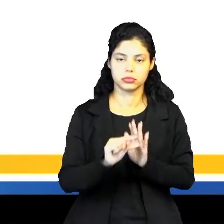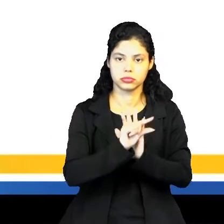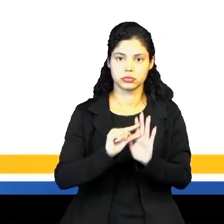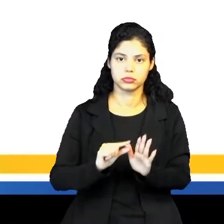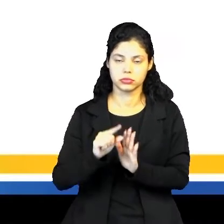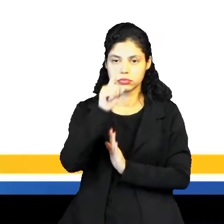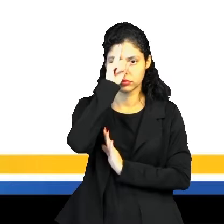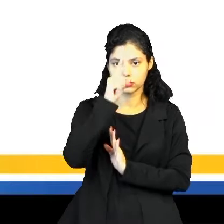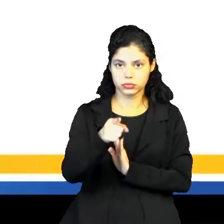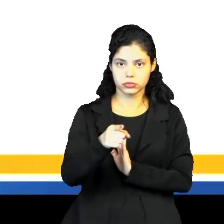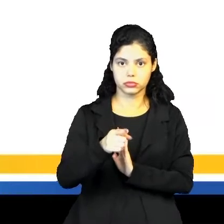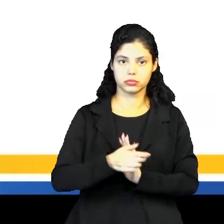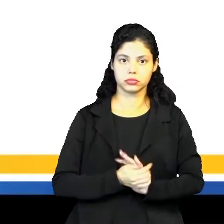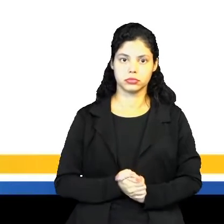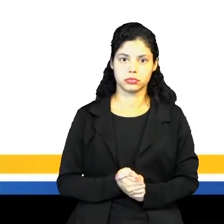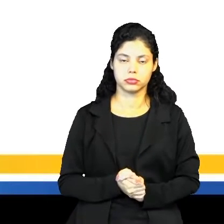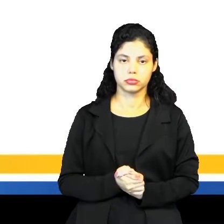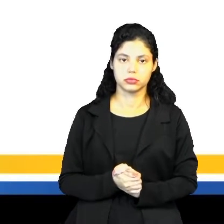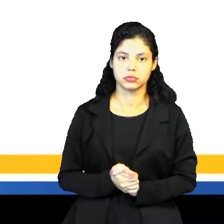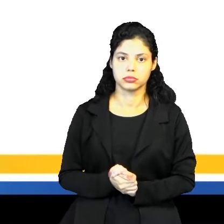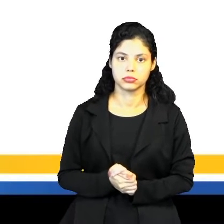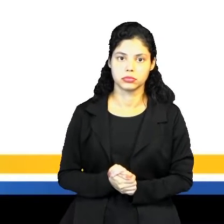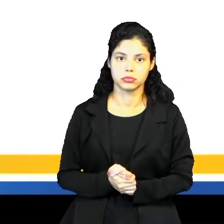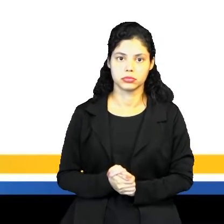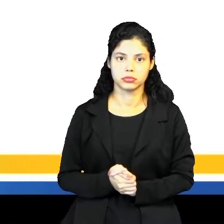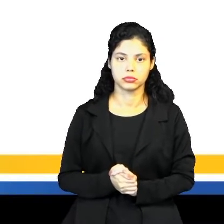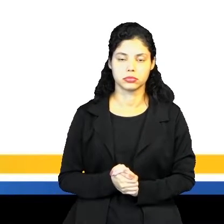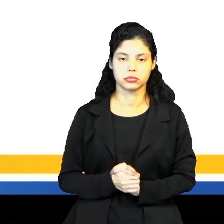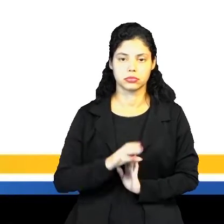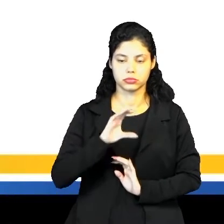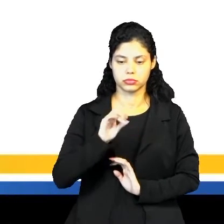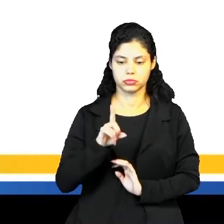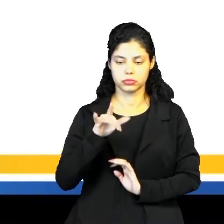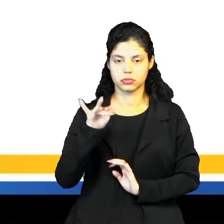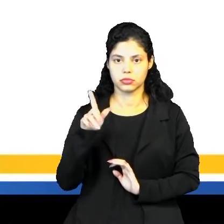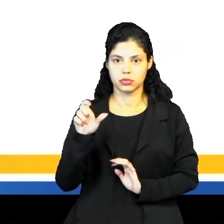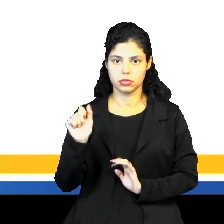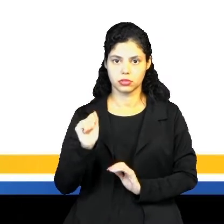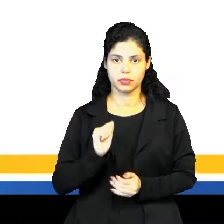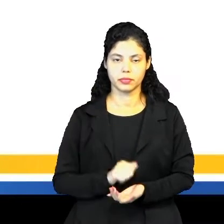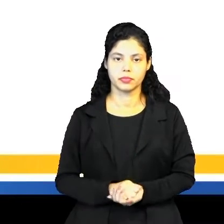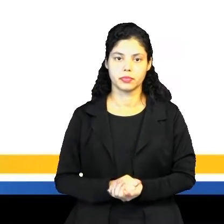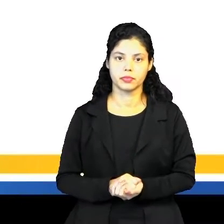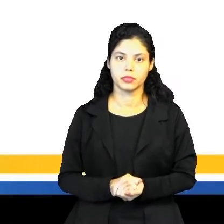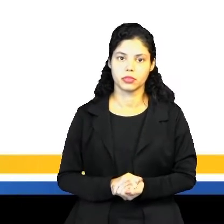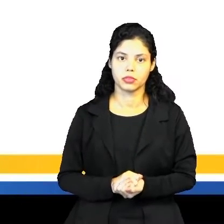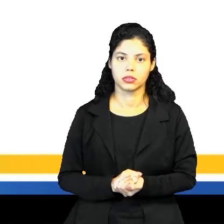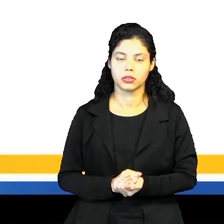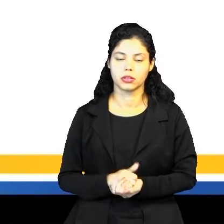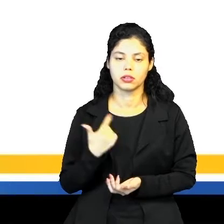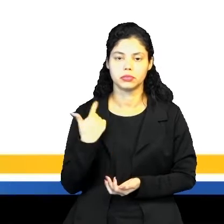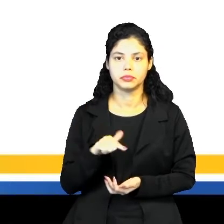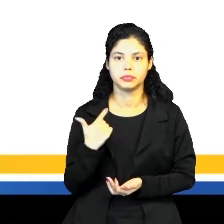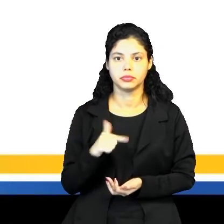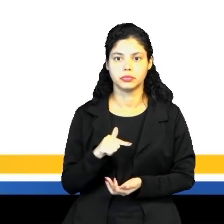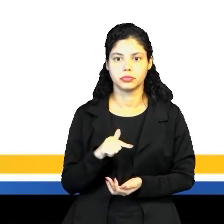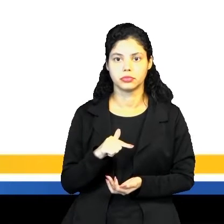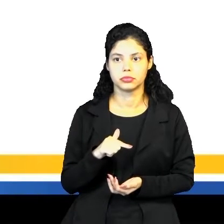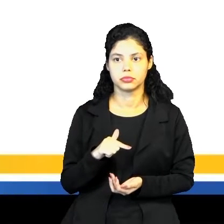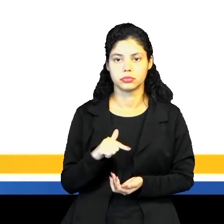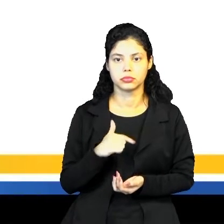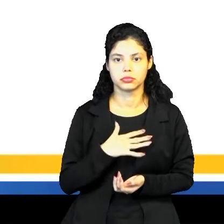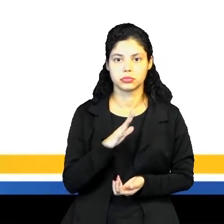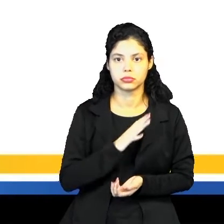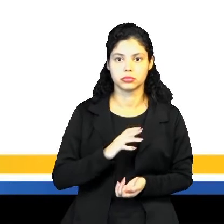versos do capitão. Ondas elementales, ondas elementais. 100 sonetos de amor, 100 sonetos de